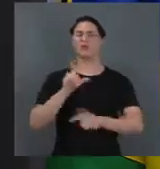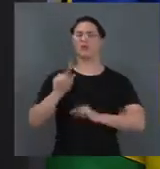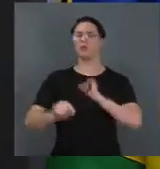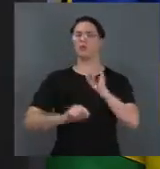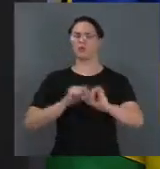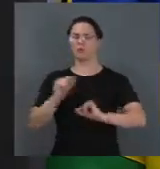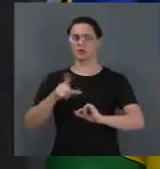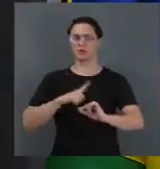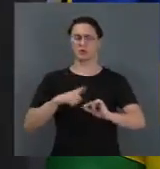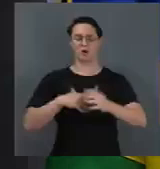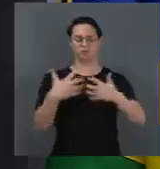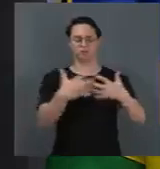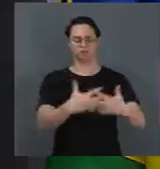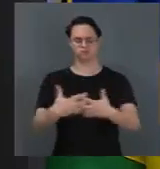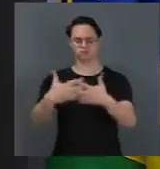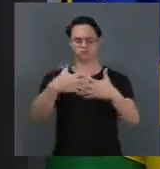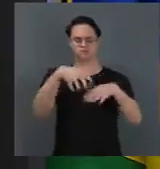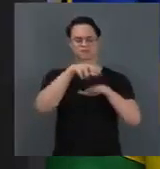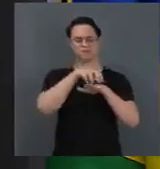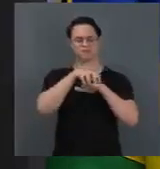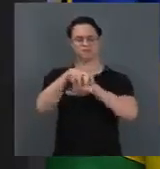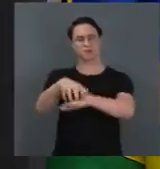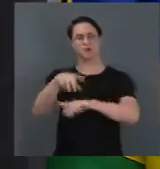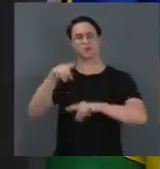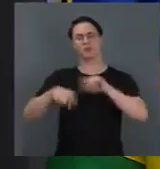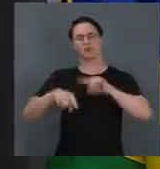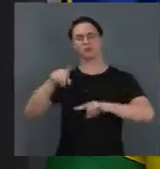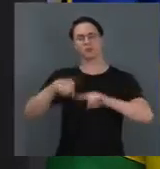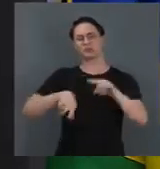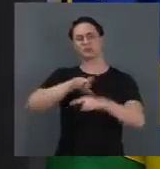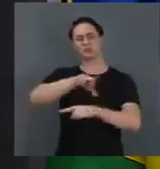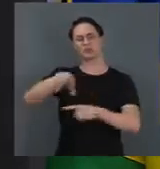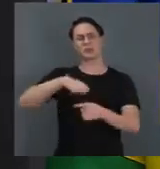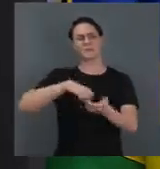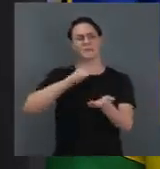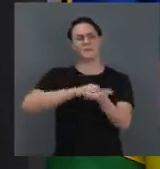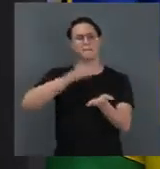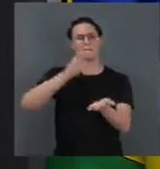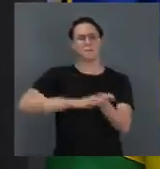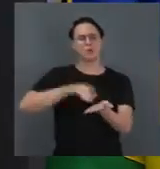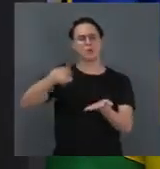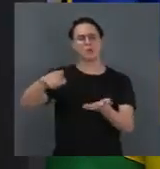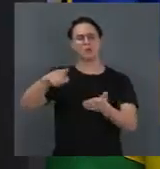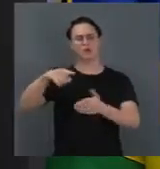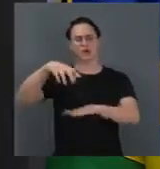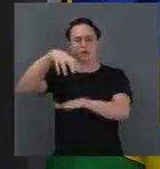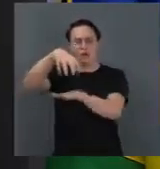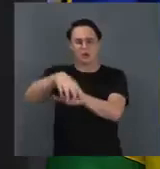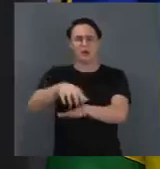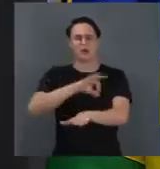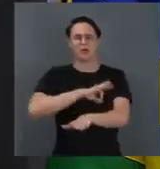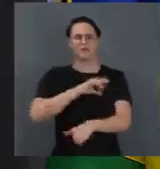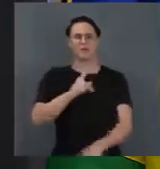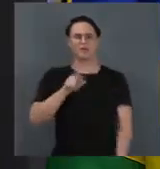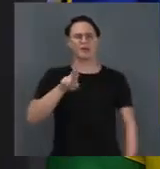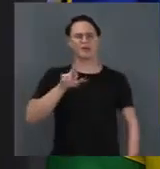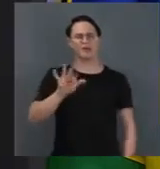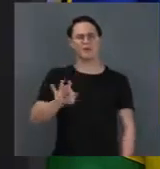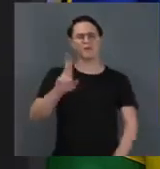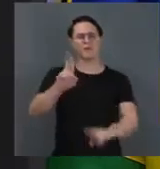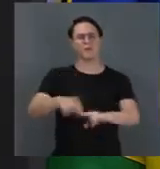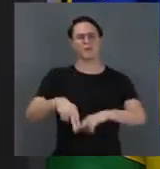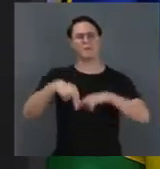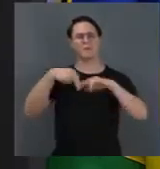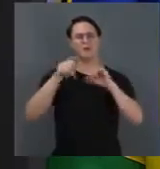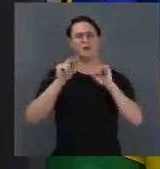Plínio, caminhões transportando produtos sendo multados em postos da Polícia Rodoviária Federal por